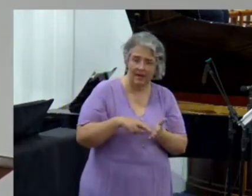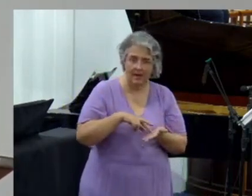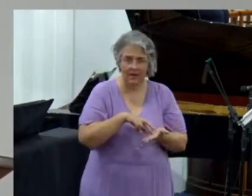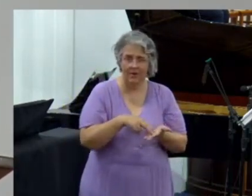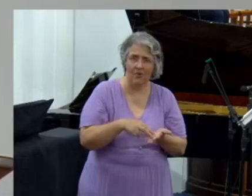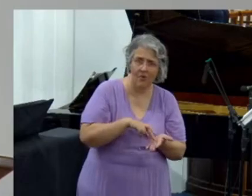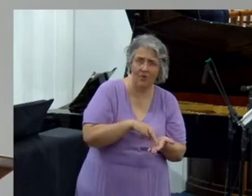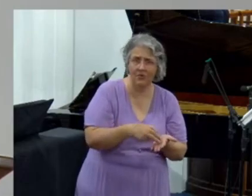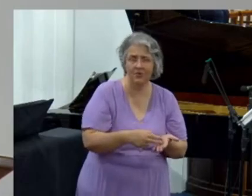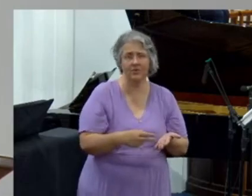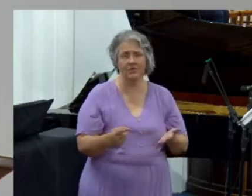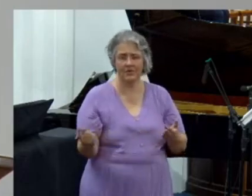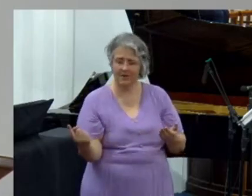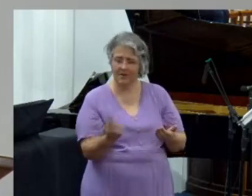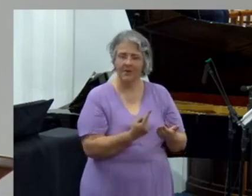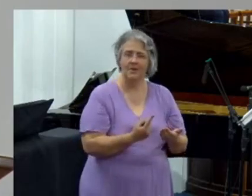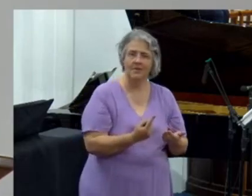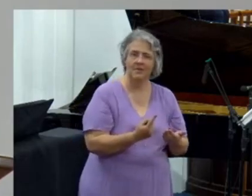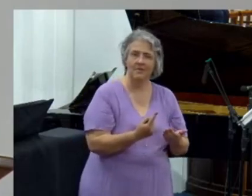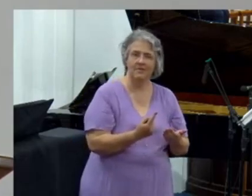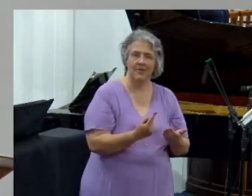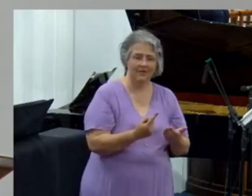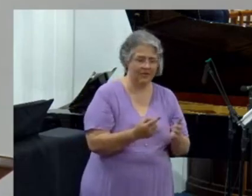no templo e ele os curou.